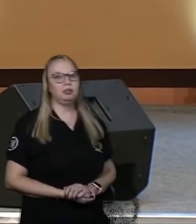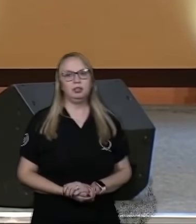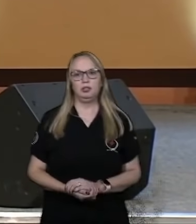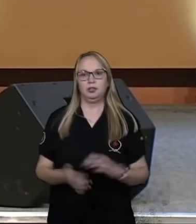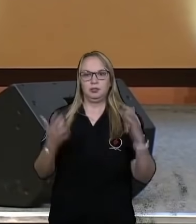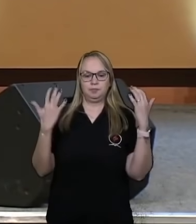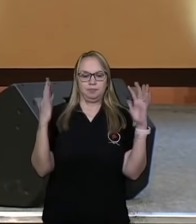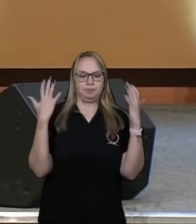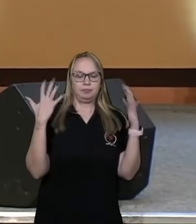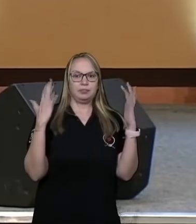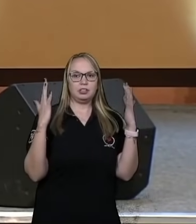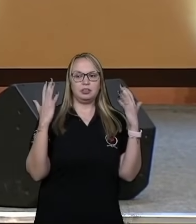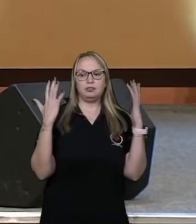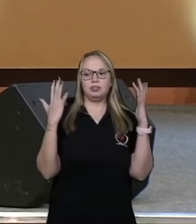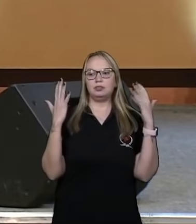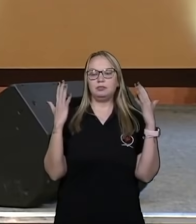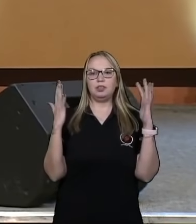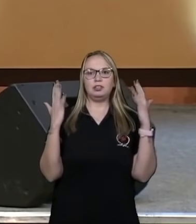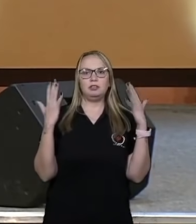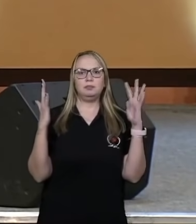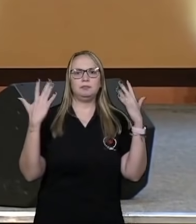E aí